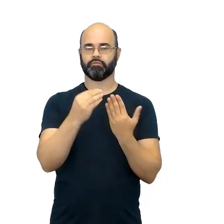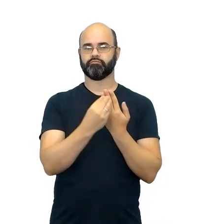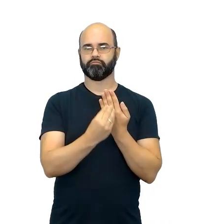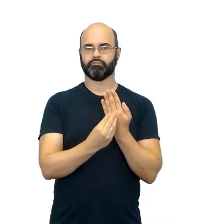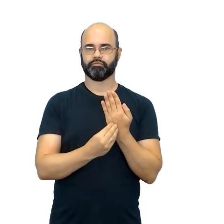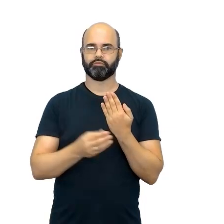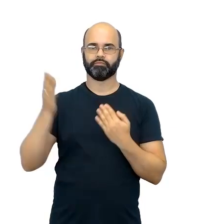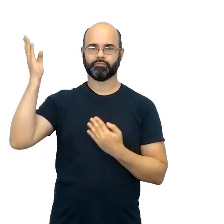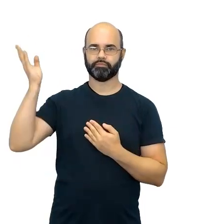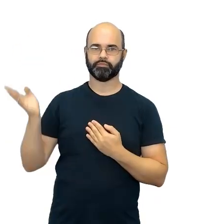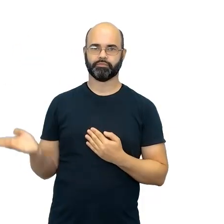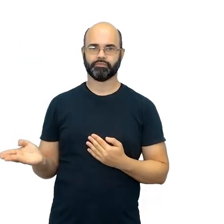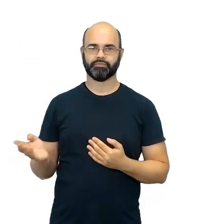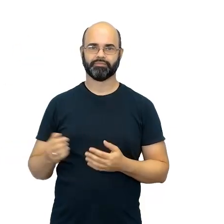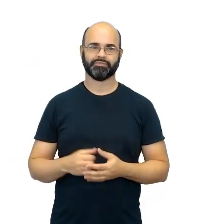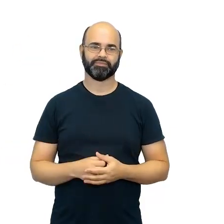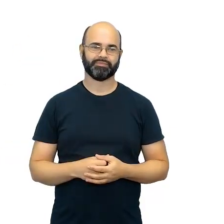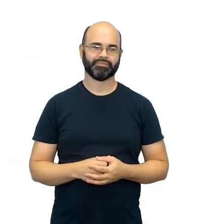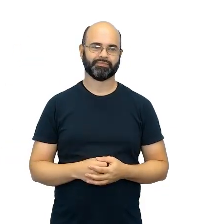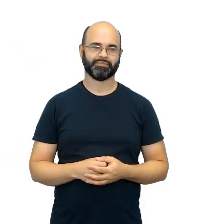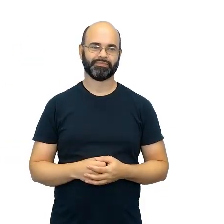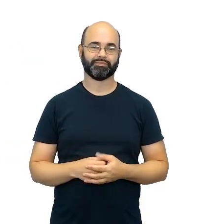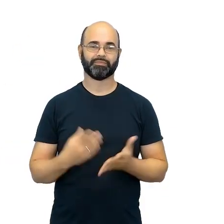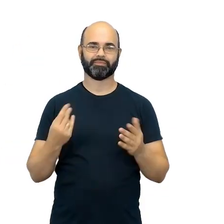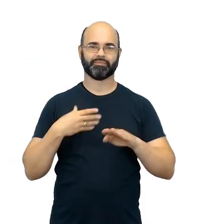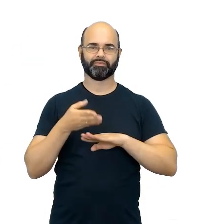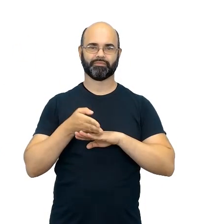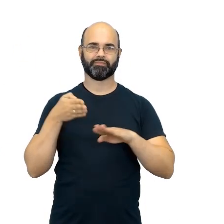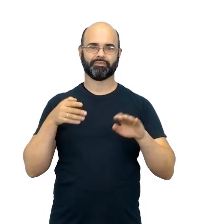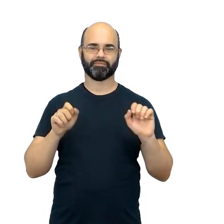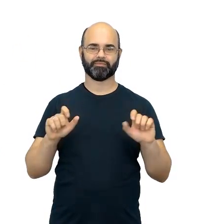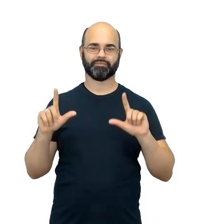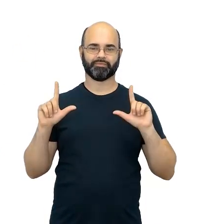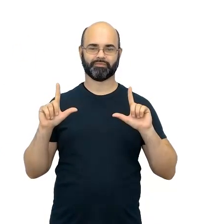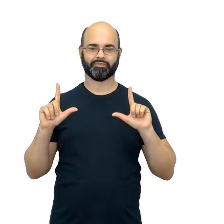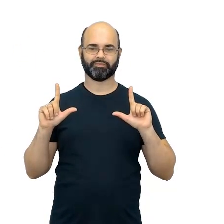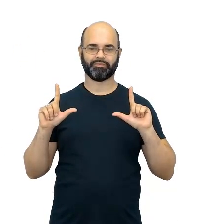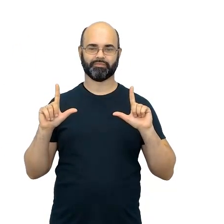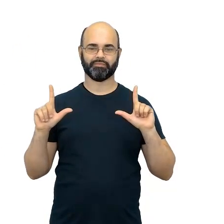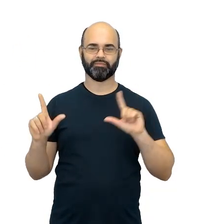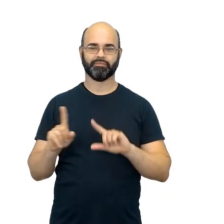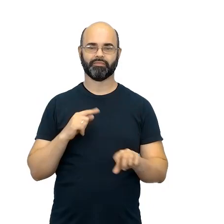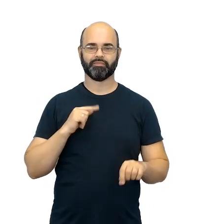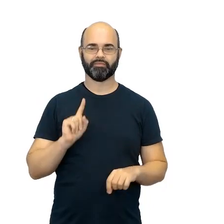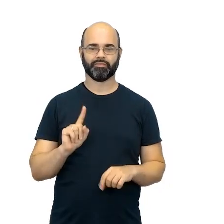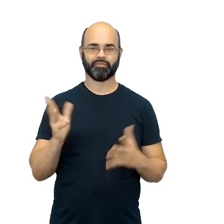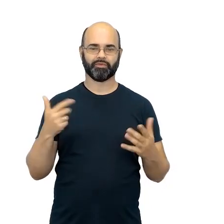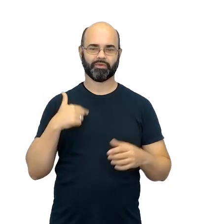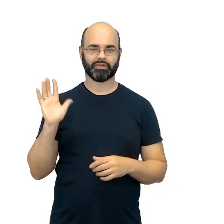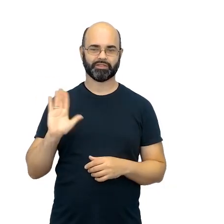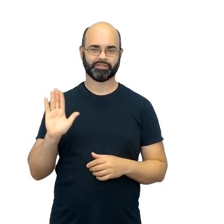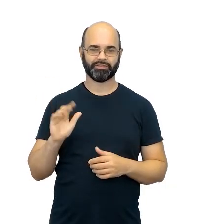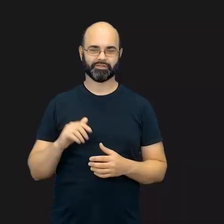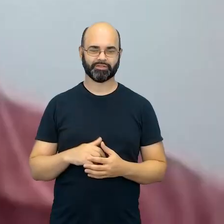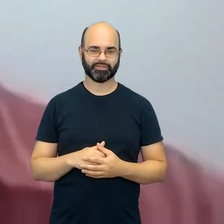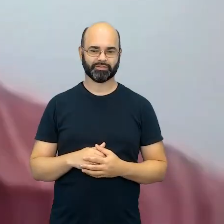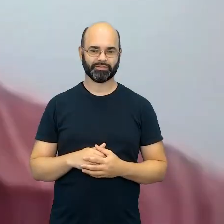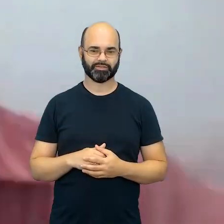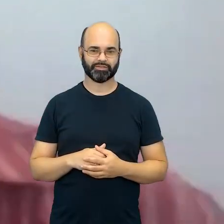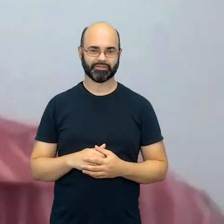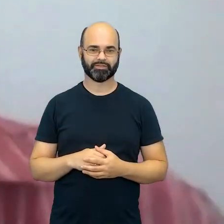e eu vou sair aqui da apresentação, né, me despedir de vocês.